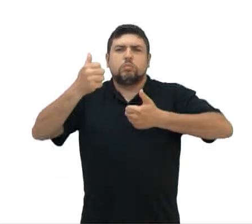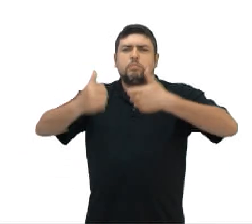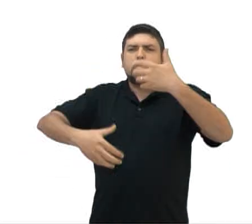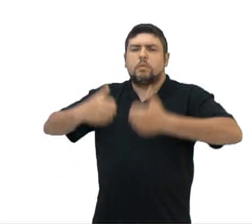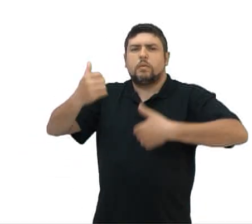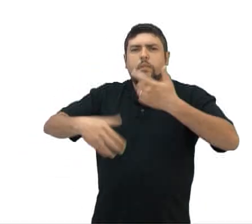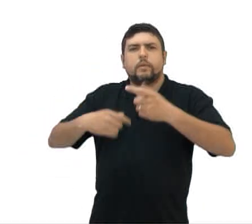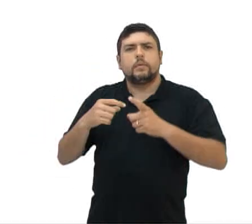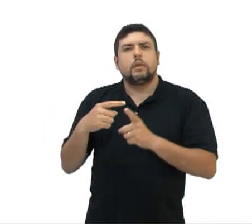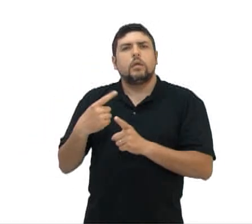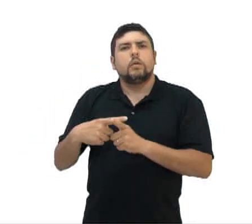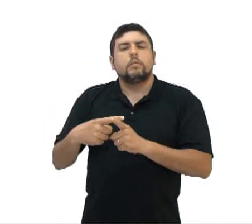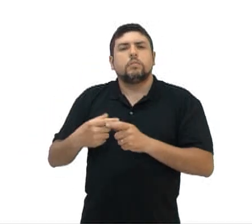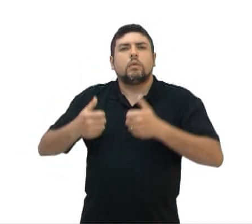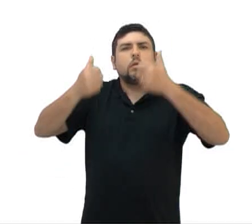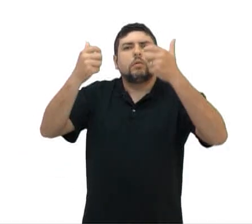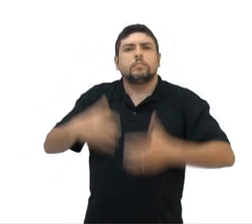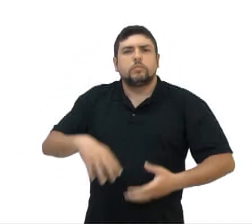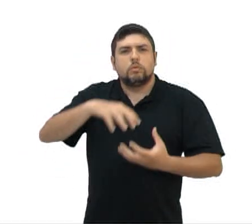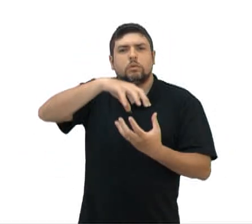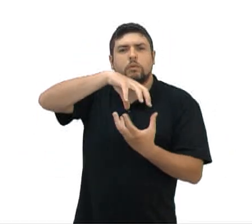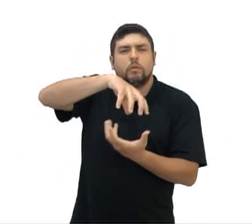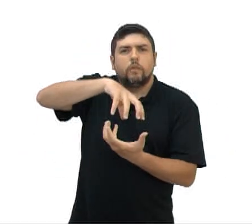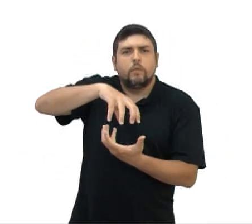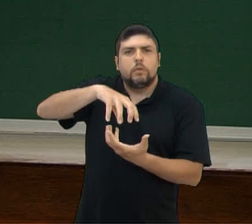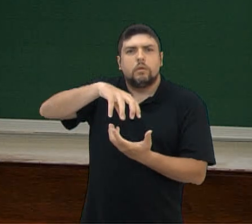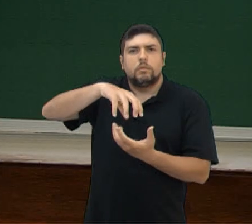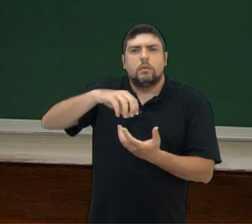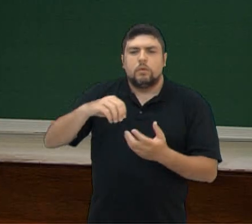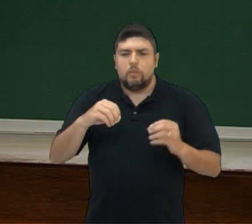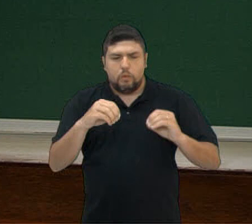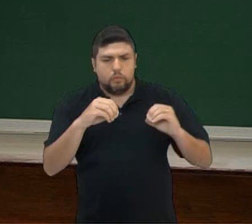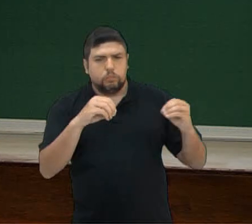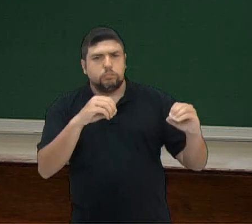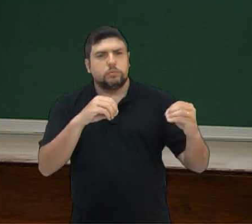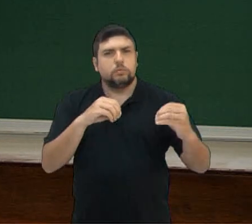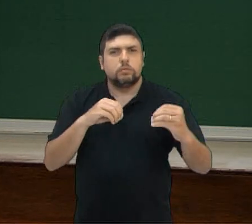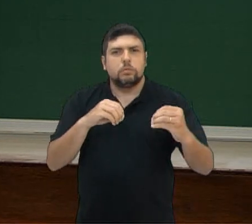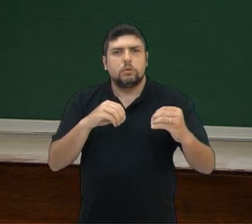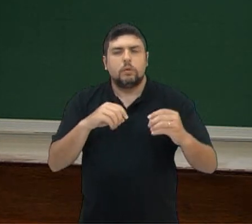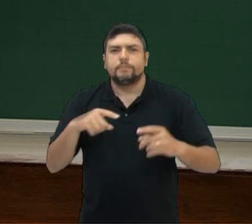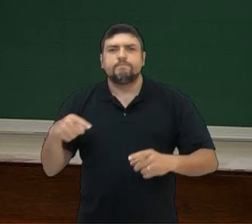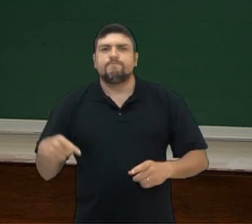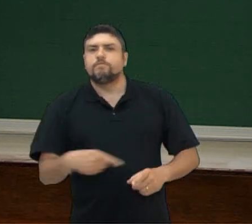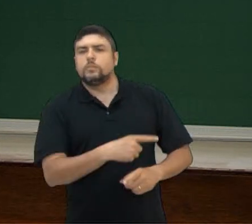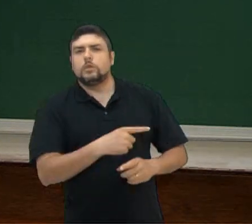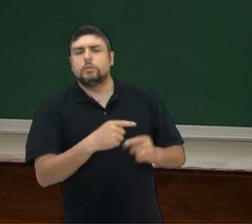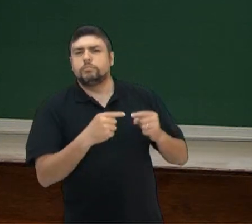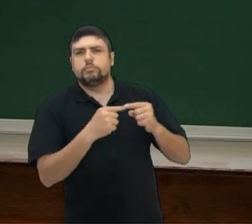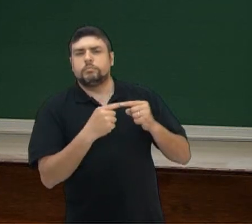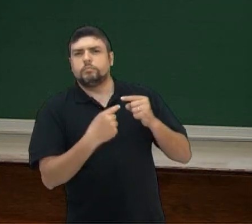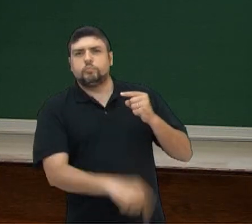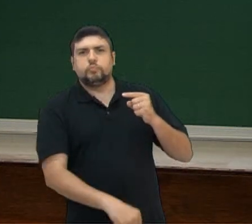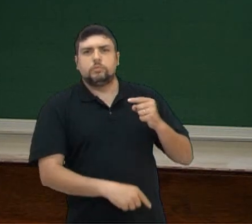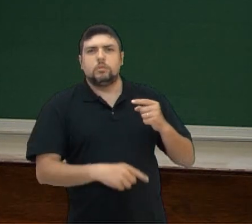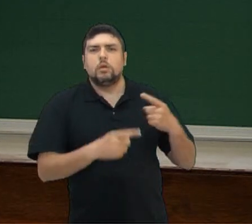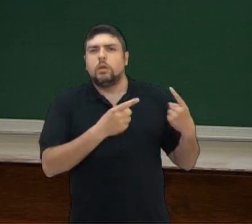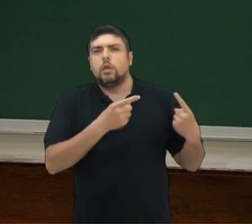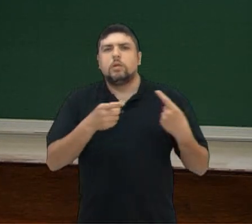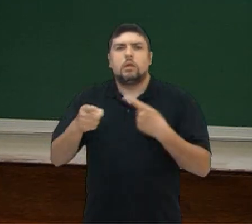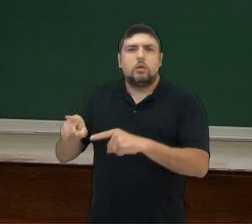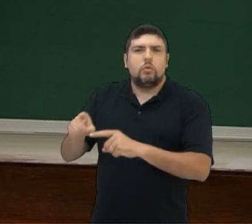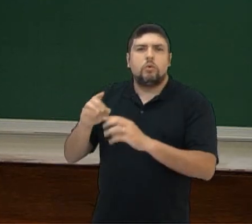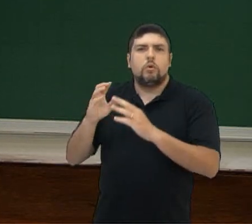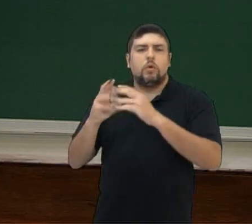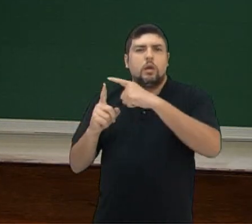por causa dessa tese do movimento da Terra. Então, foi considerado herege o que ele publicou ali sobre a ciência, porque era contra o que a igreja pensava